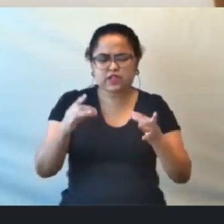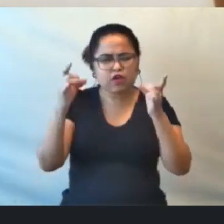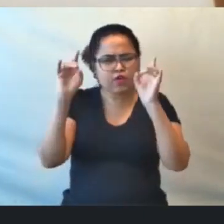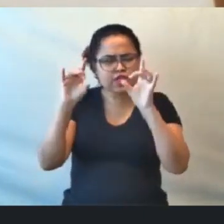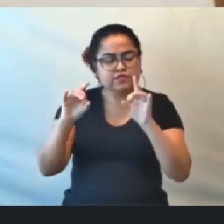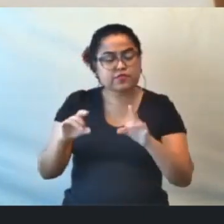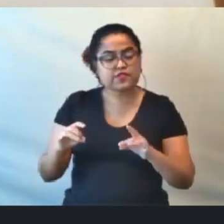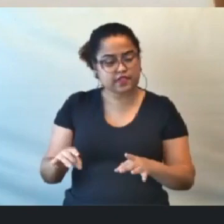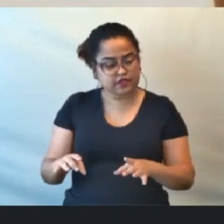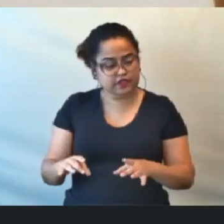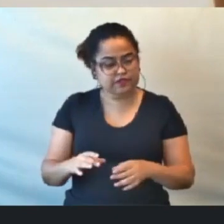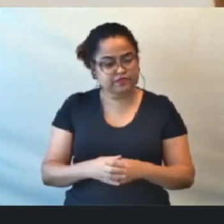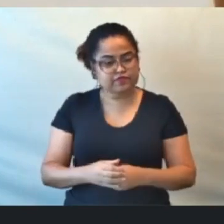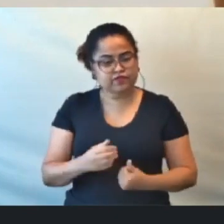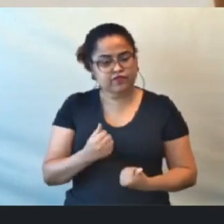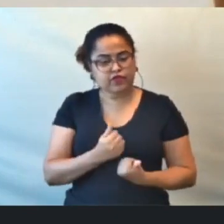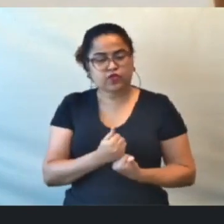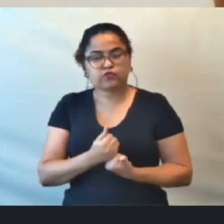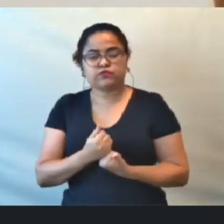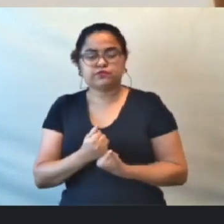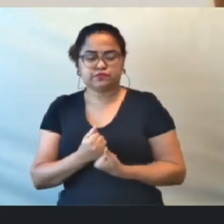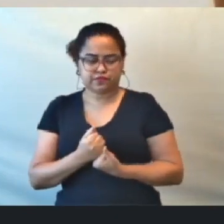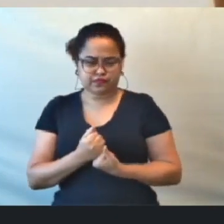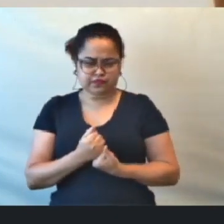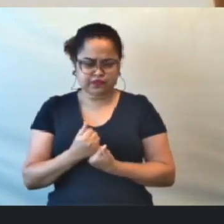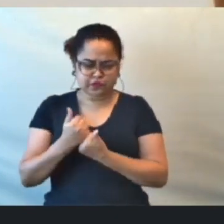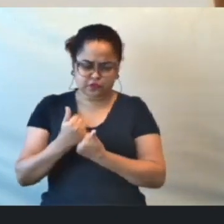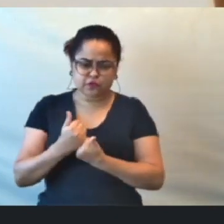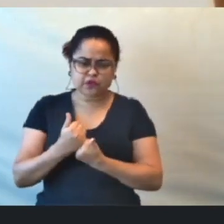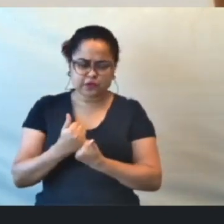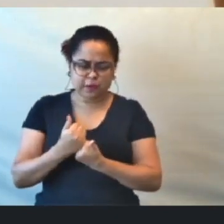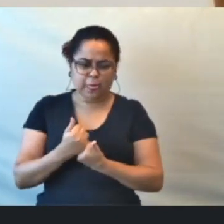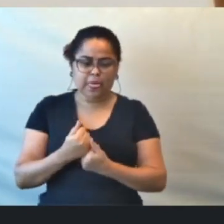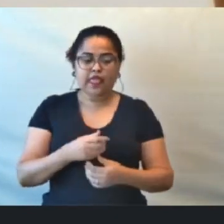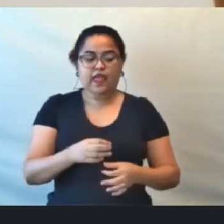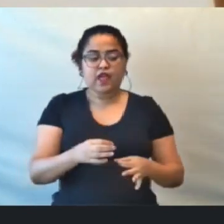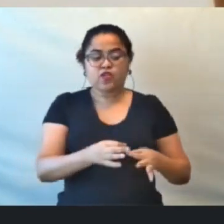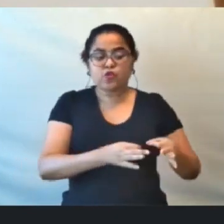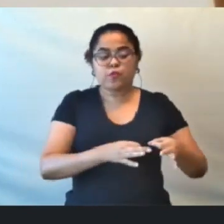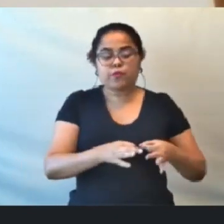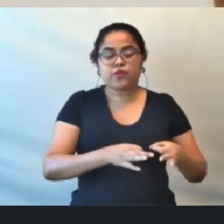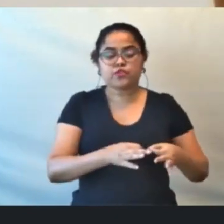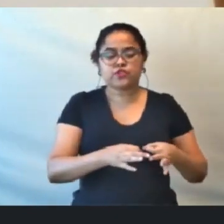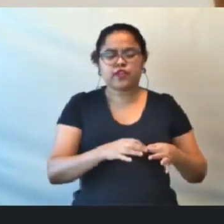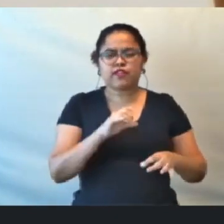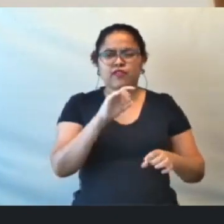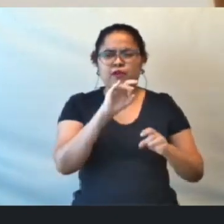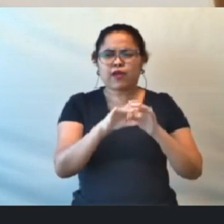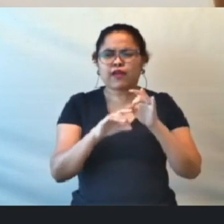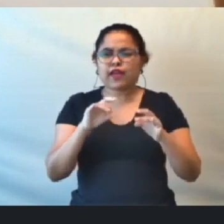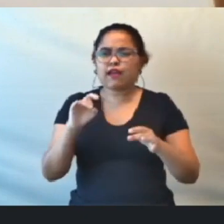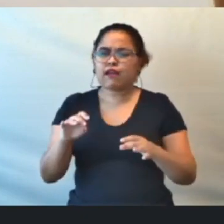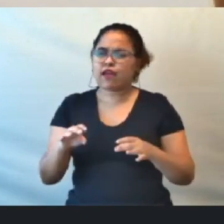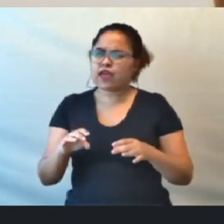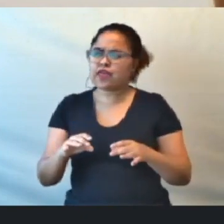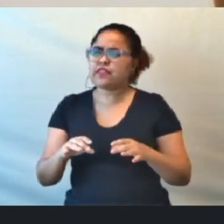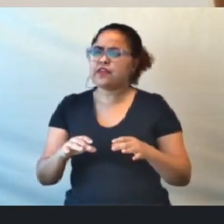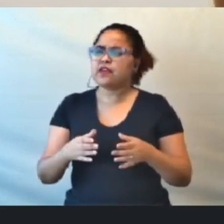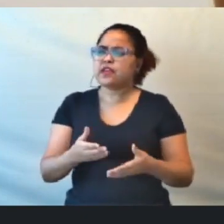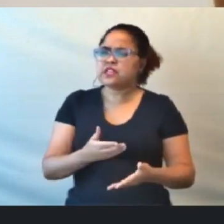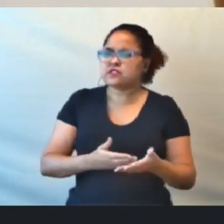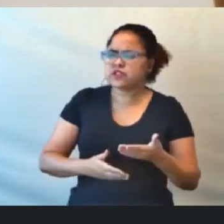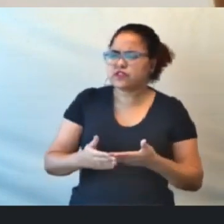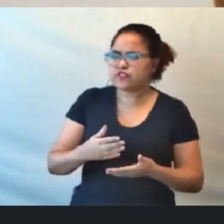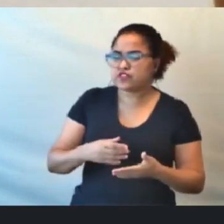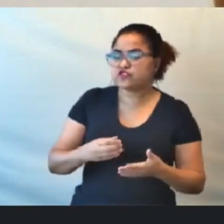subcontratação não, de que no projeto cada serviço tinha uma ordem de serviço. E relacionado com a Pampulha,